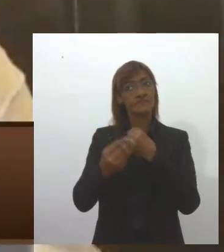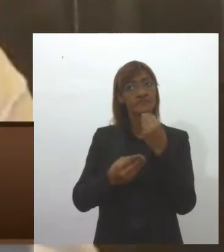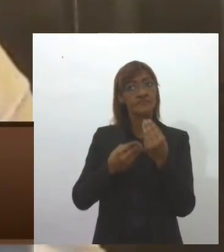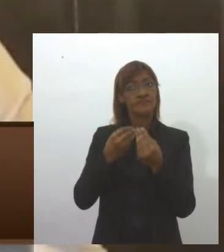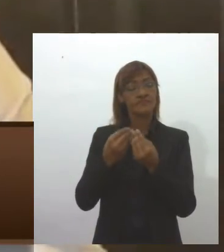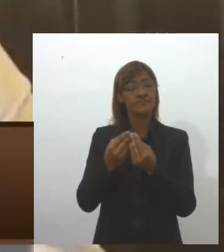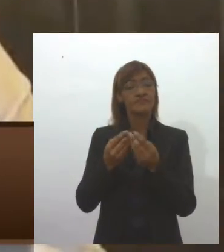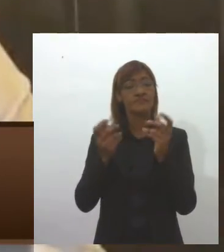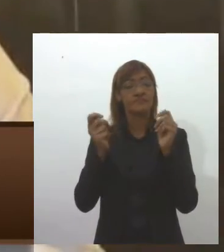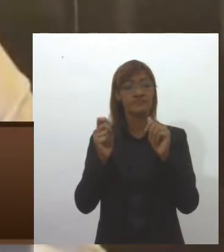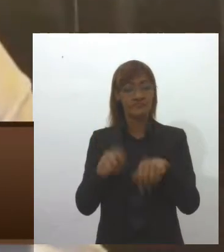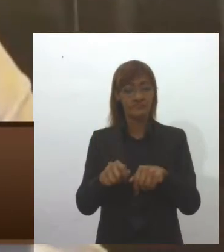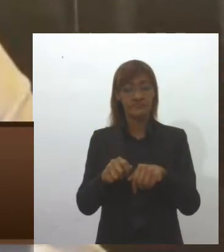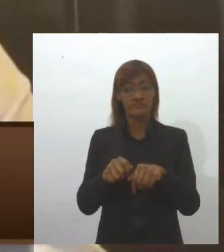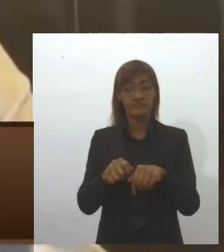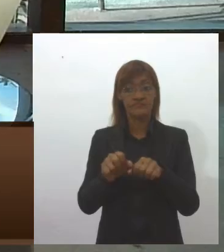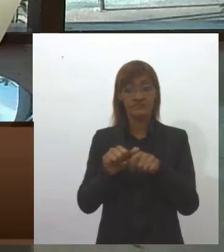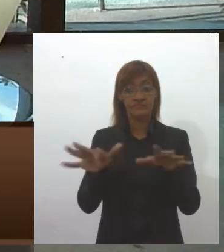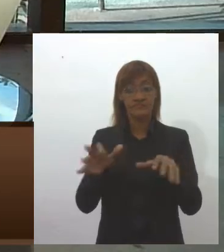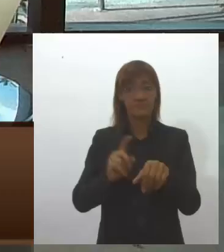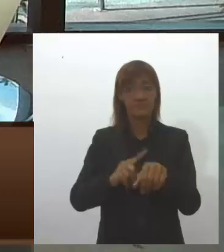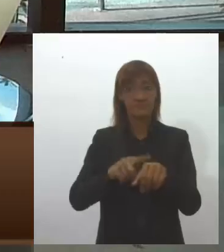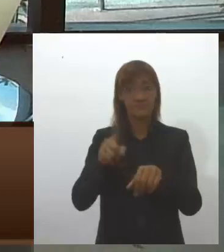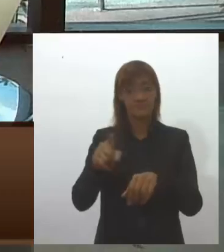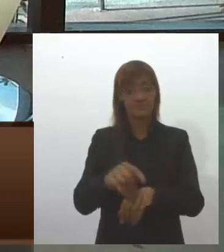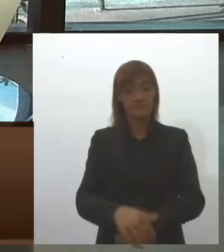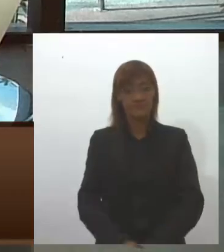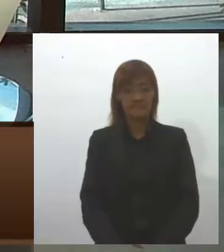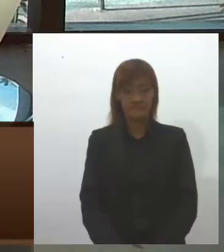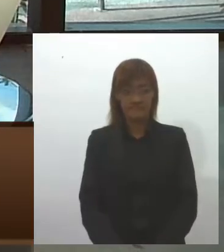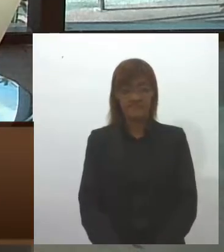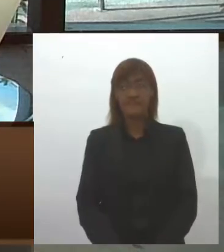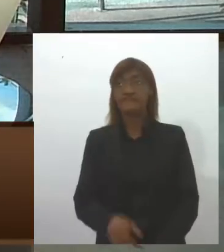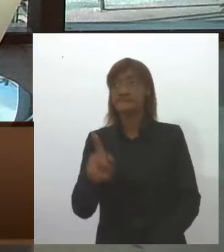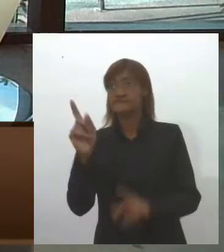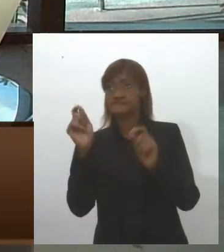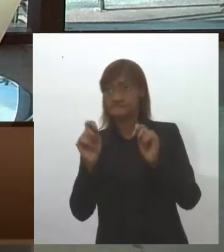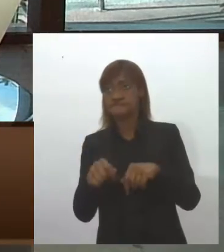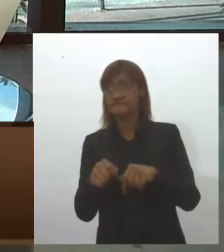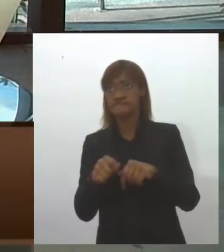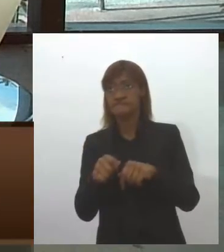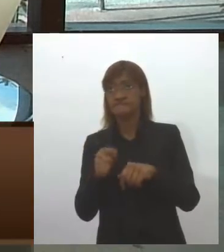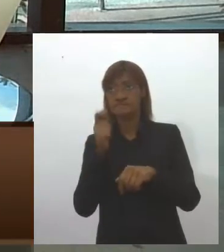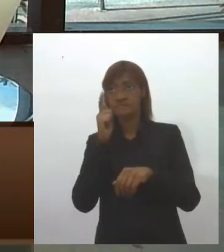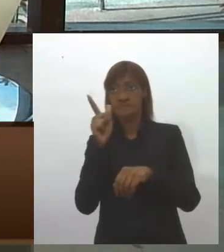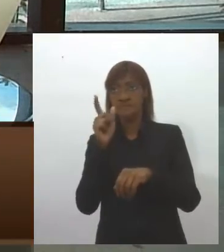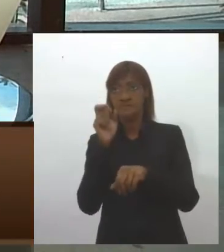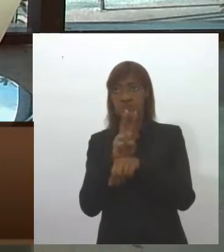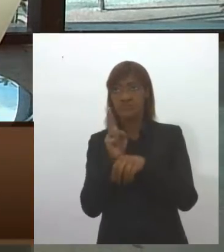da pandemia naquele momento. Hoje a gente já pode falar em recuperação de empregos?